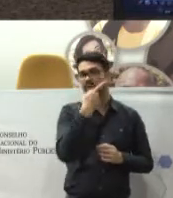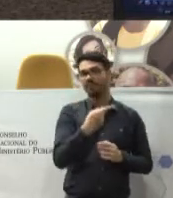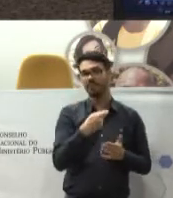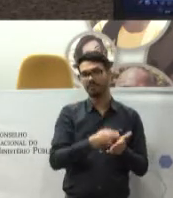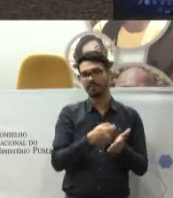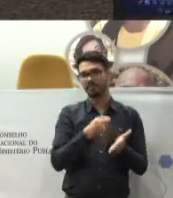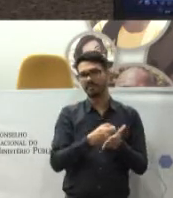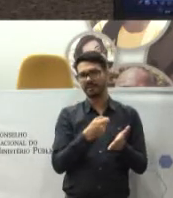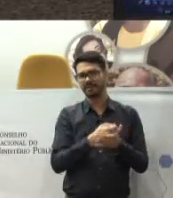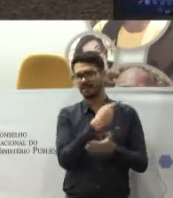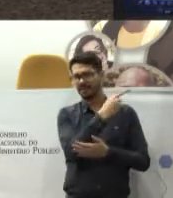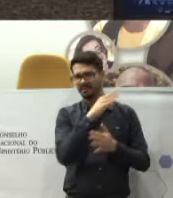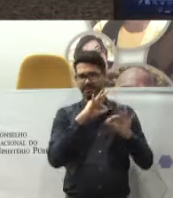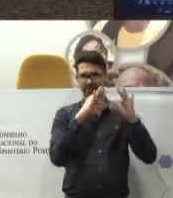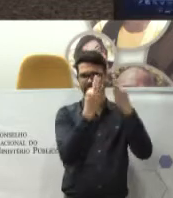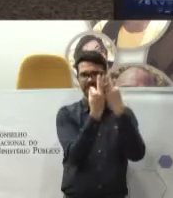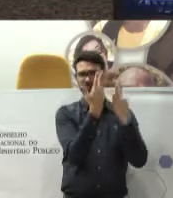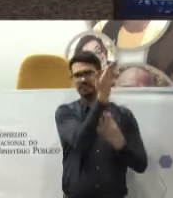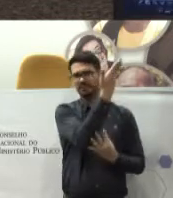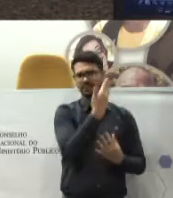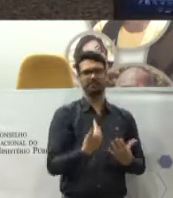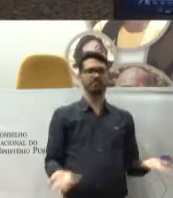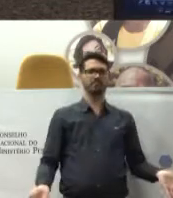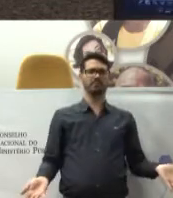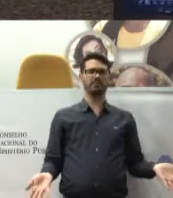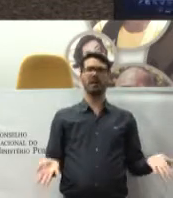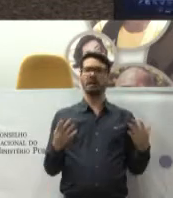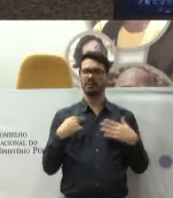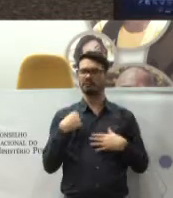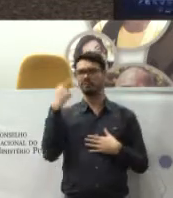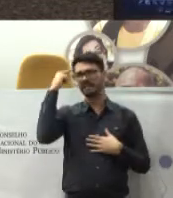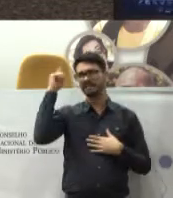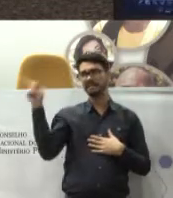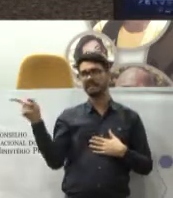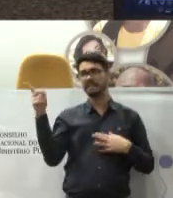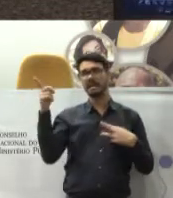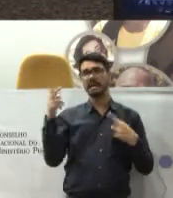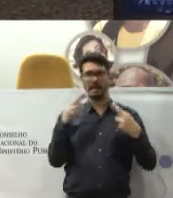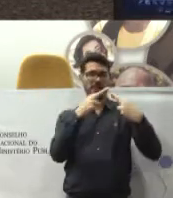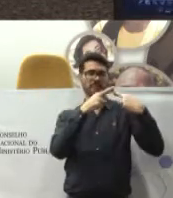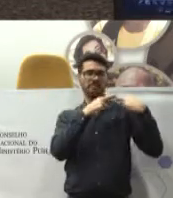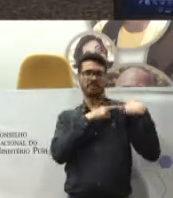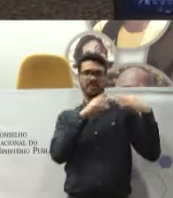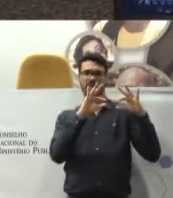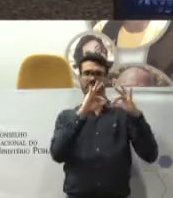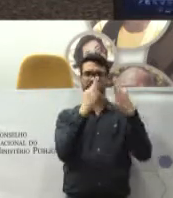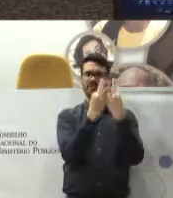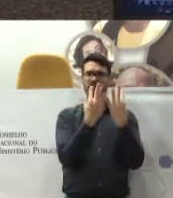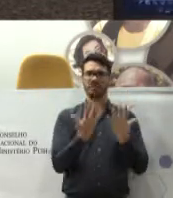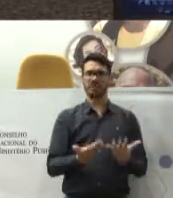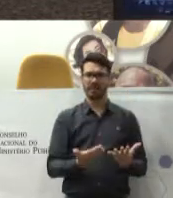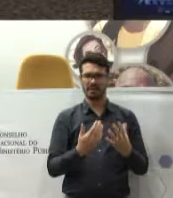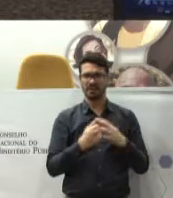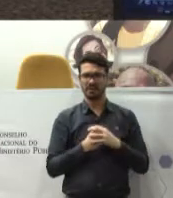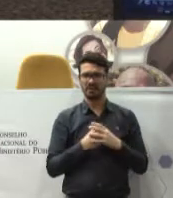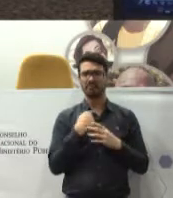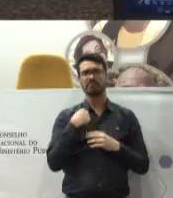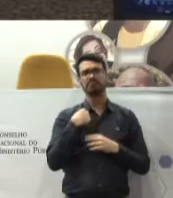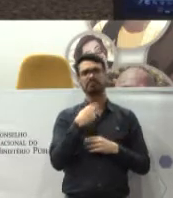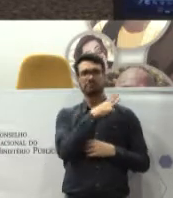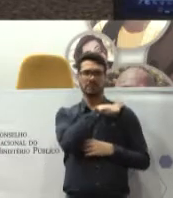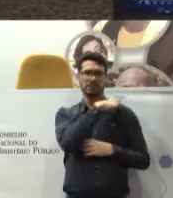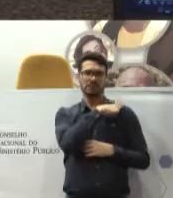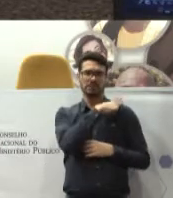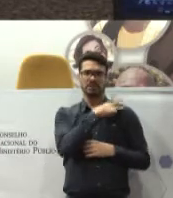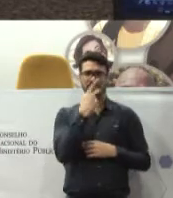falei, pô, o ministro avançou, foi demais. Mas eu até depois compreendi o que, que o ministro queria falar. Se ele não